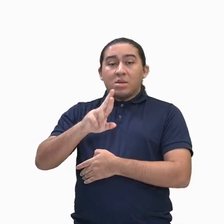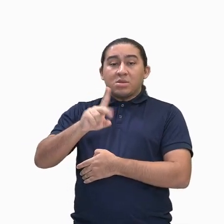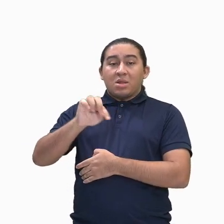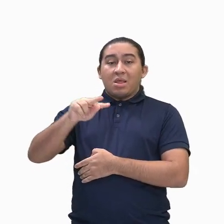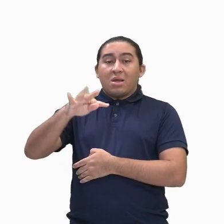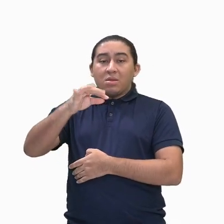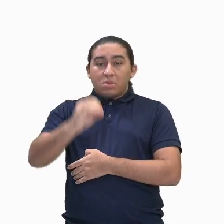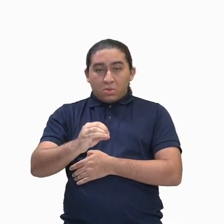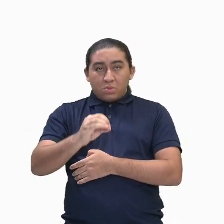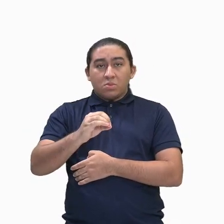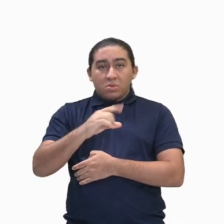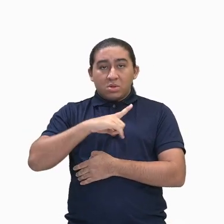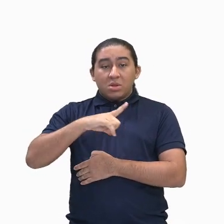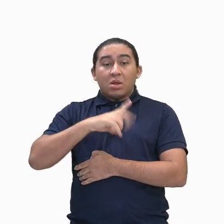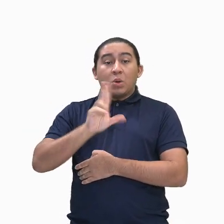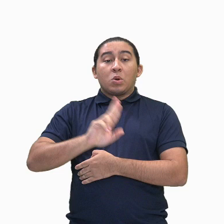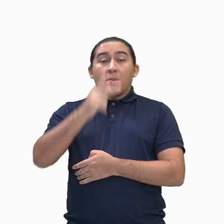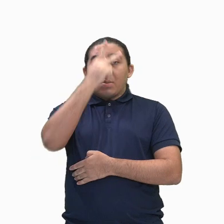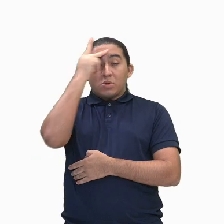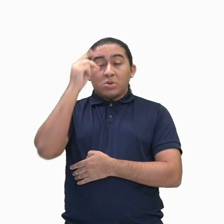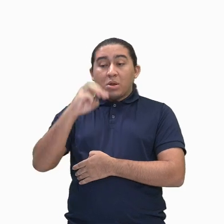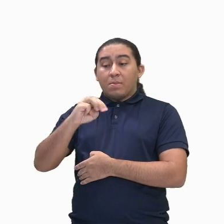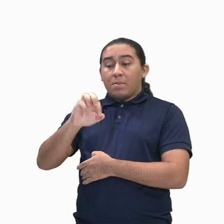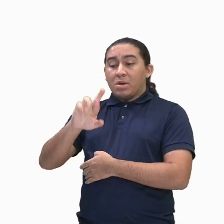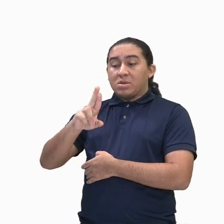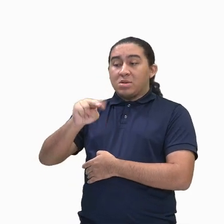isso era chamado de mecenas, que eram esses